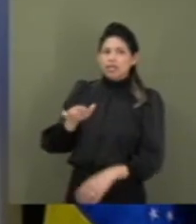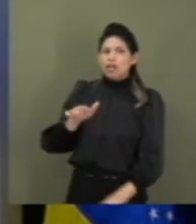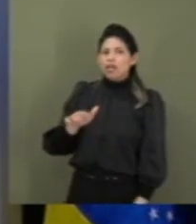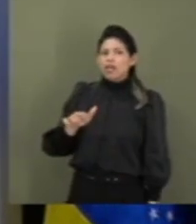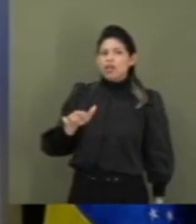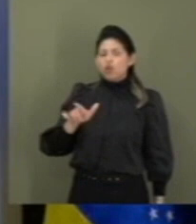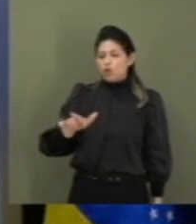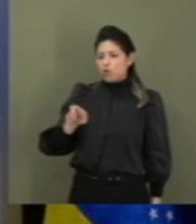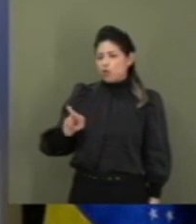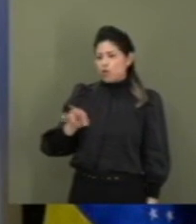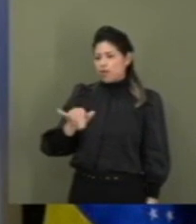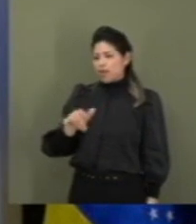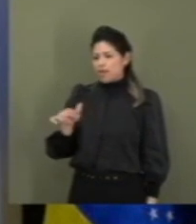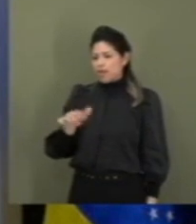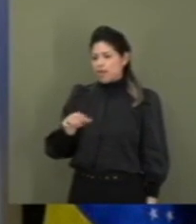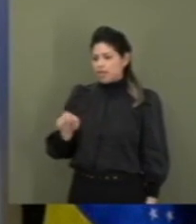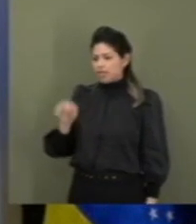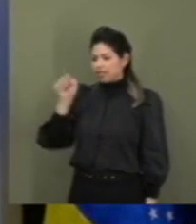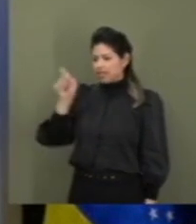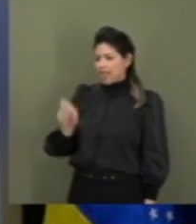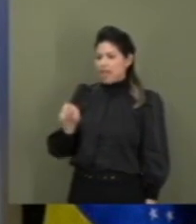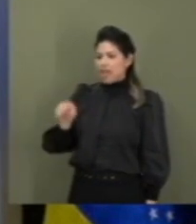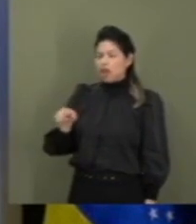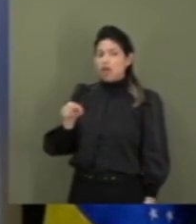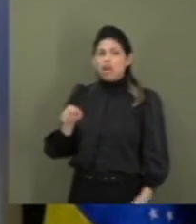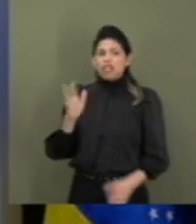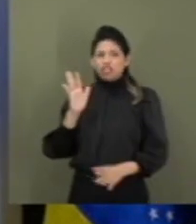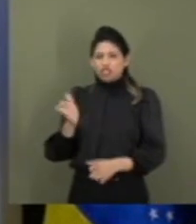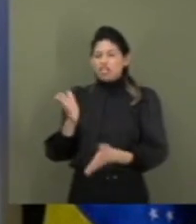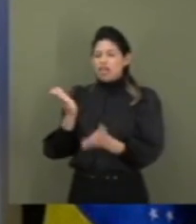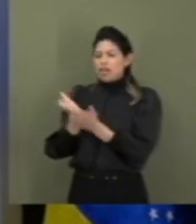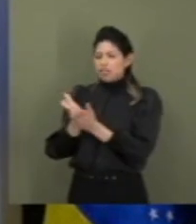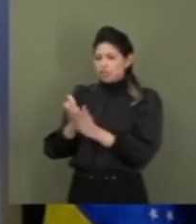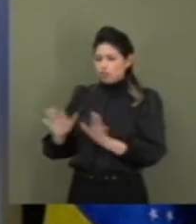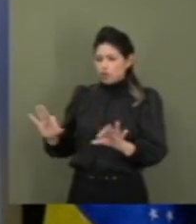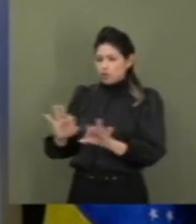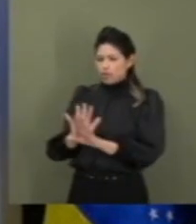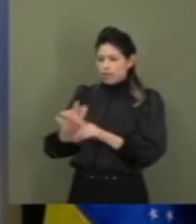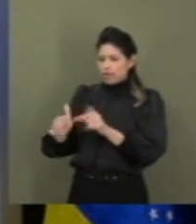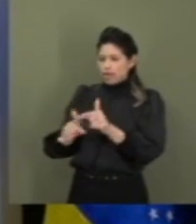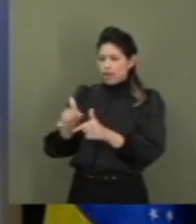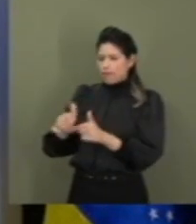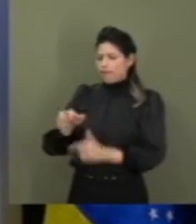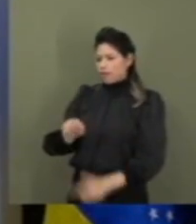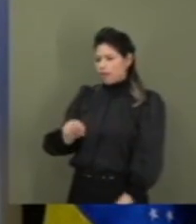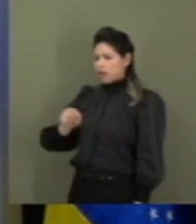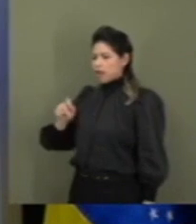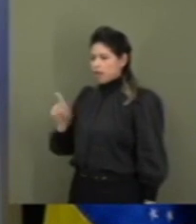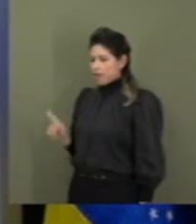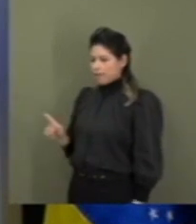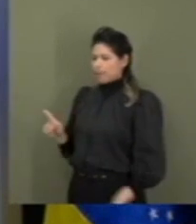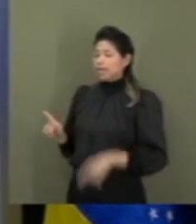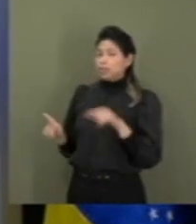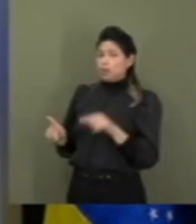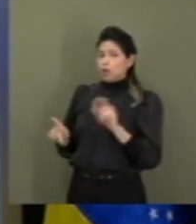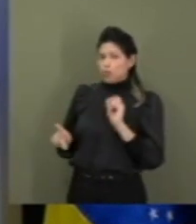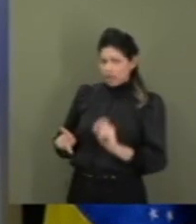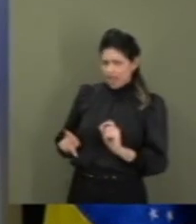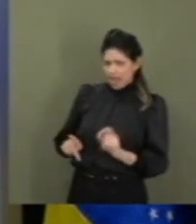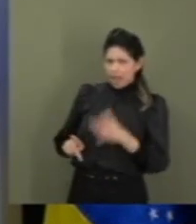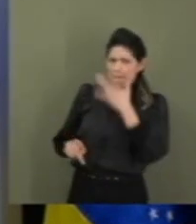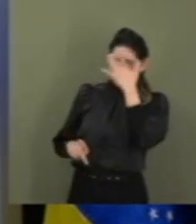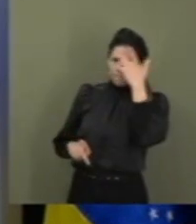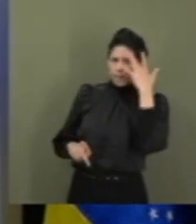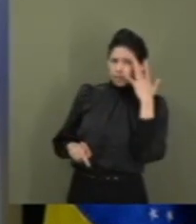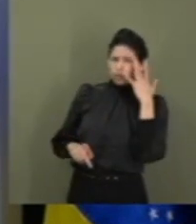Minas Gerais, foi aposentada compulsoriamente pelo presidente do Tribunal de Justiça,